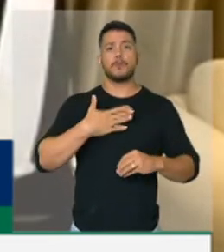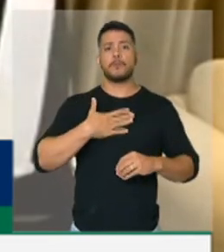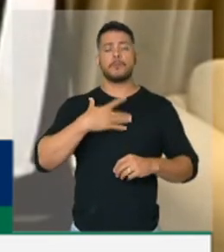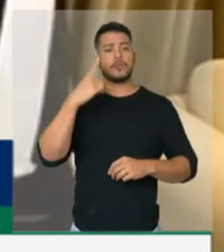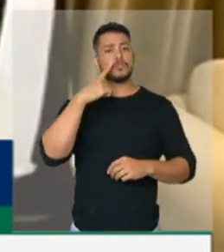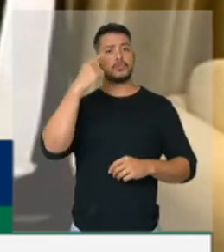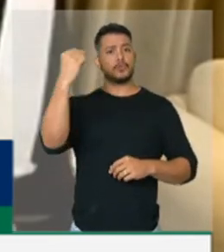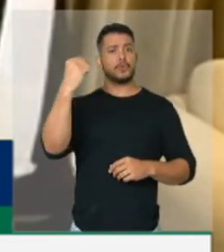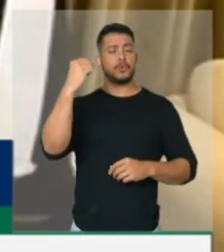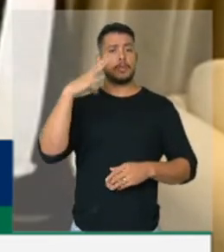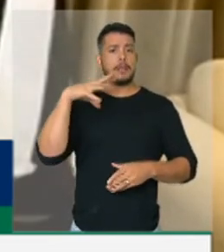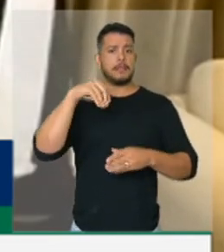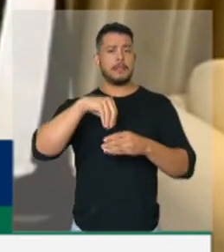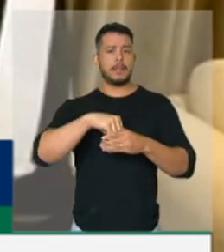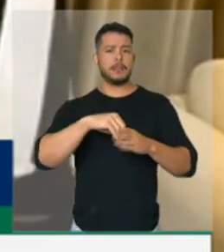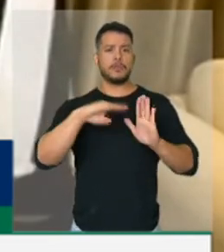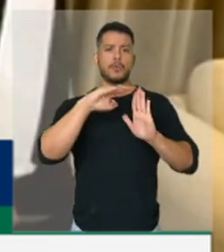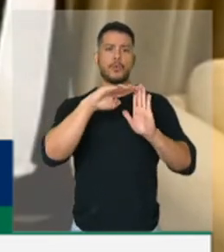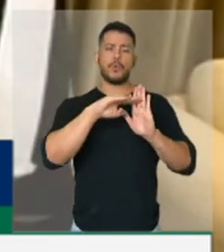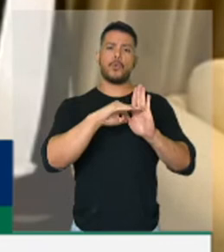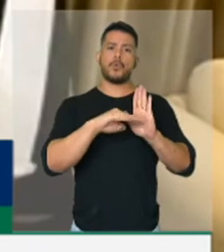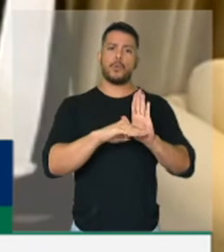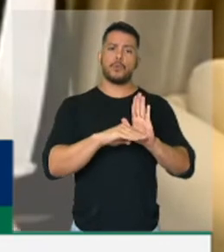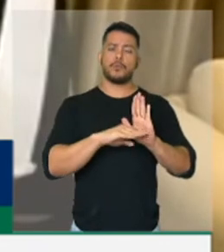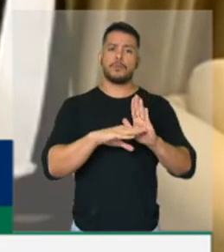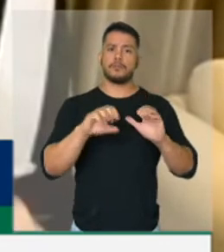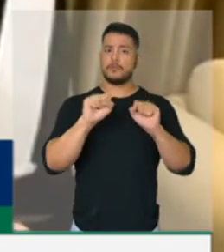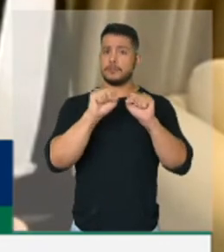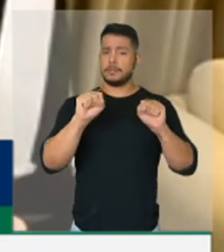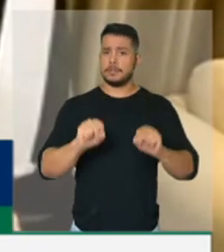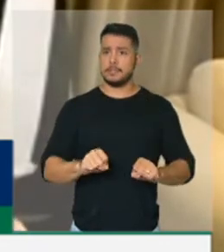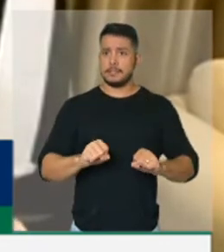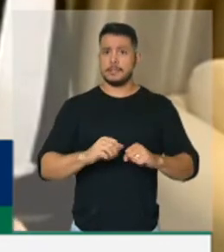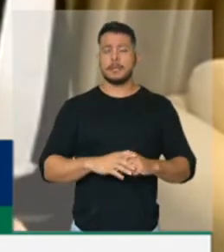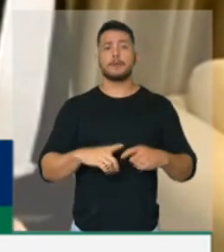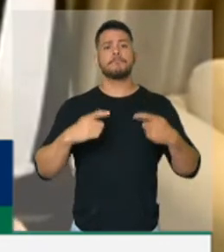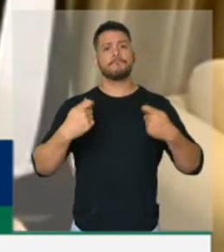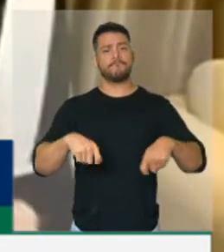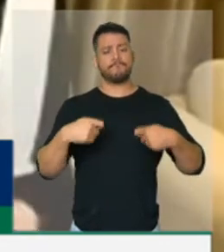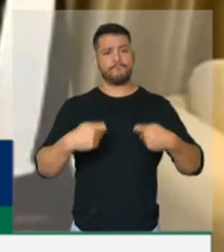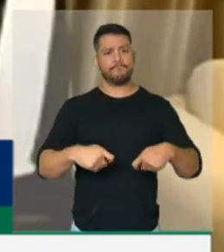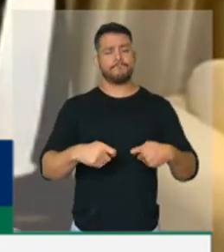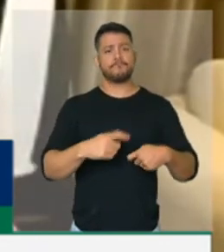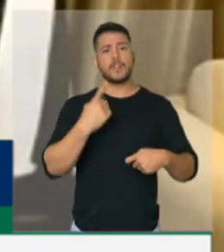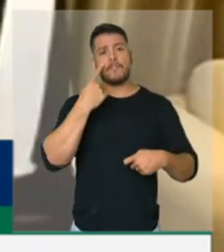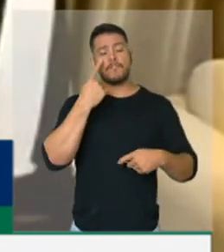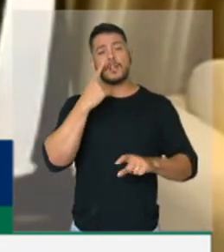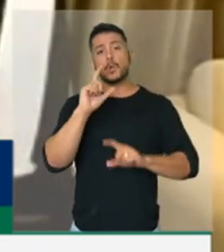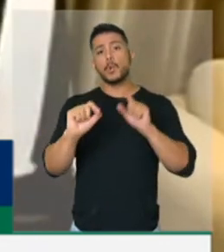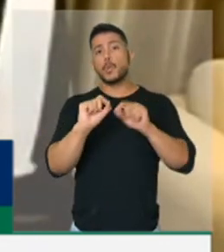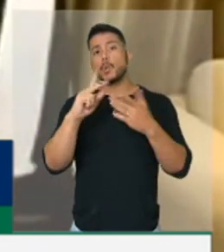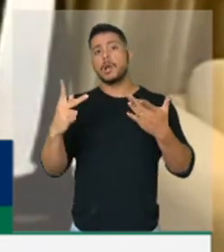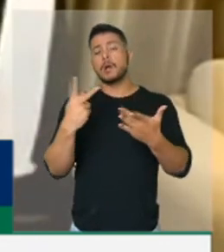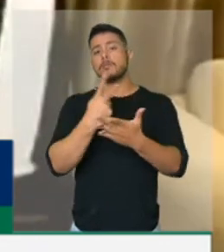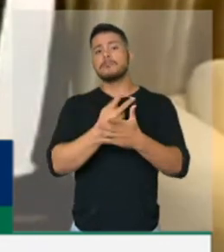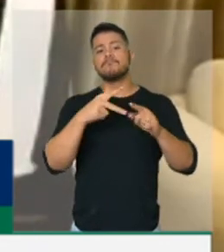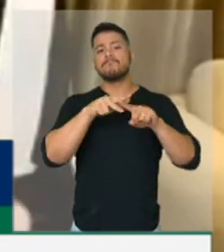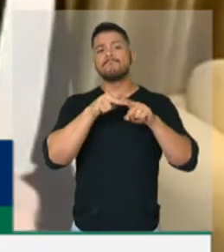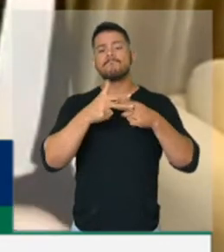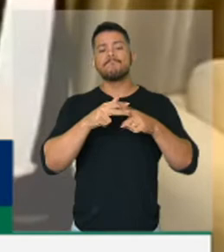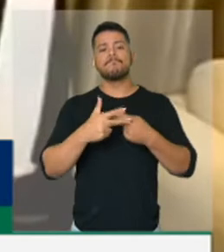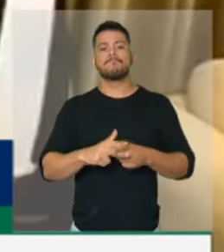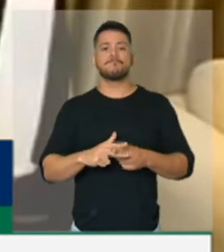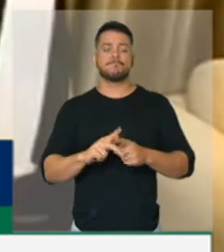ficha de tramitação do sistema. Então, que seja feita uma auditoria no sistema para identificar